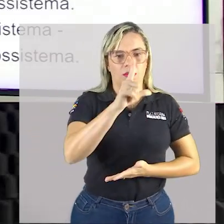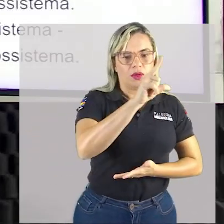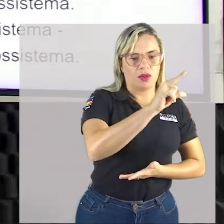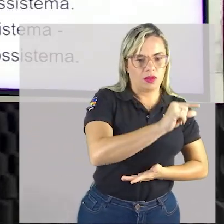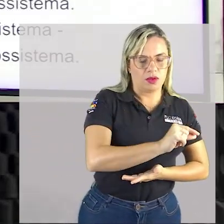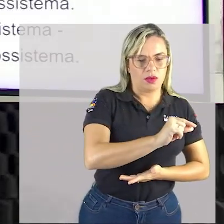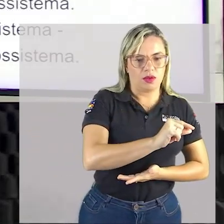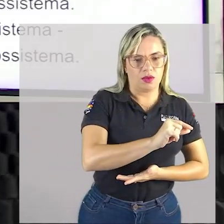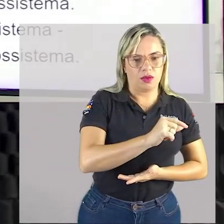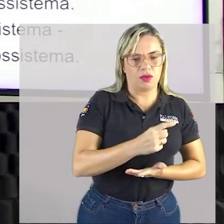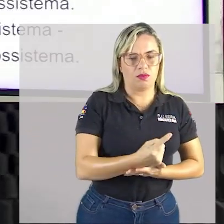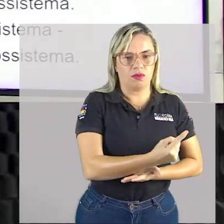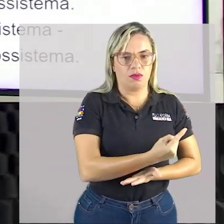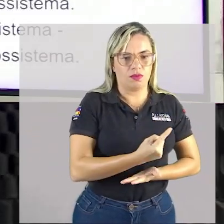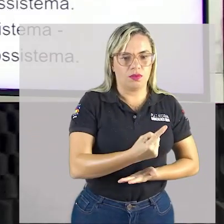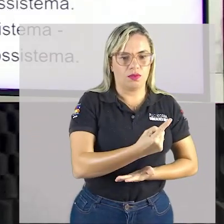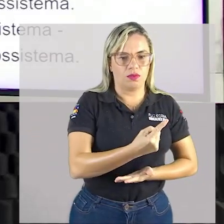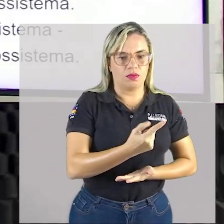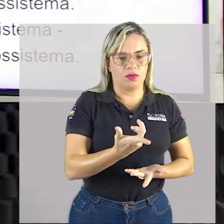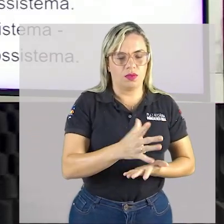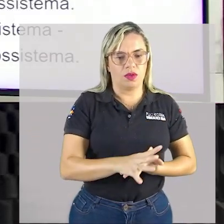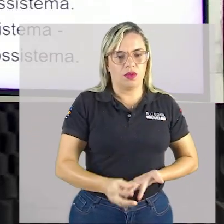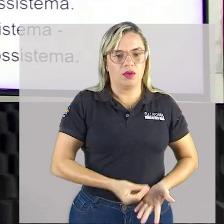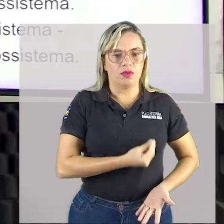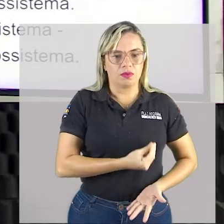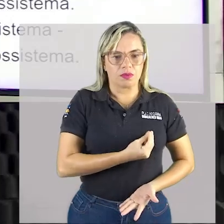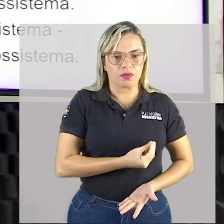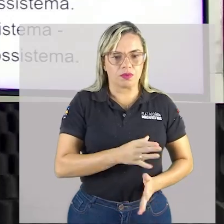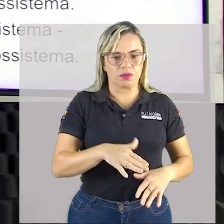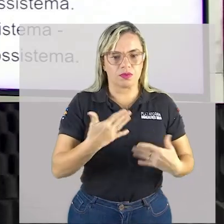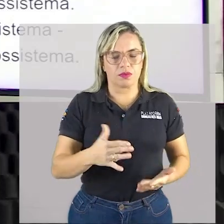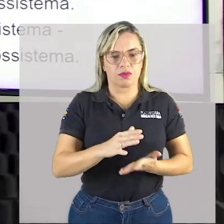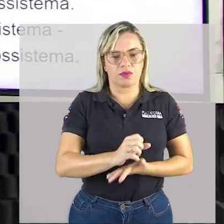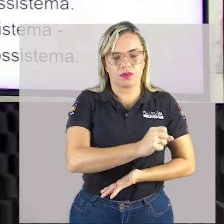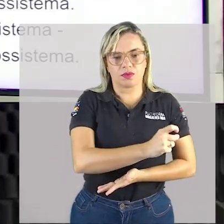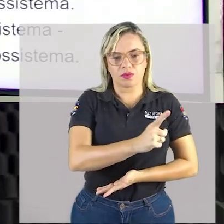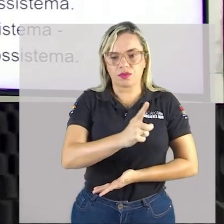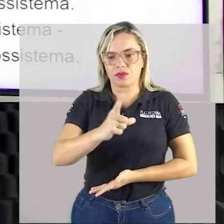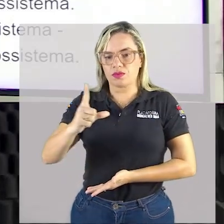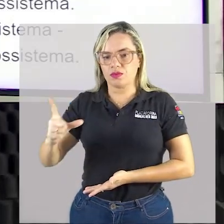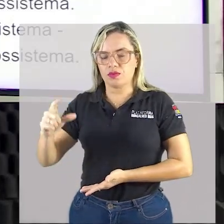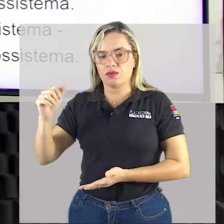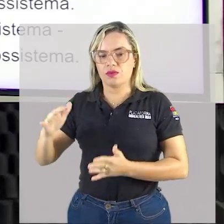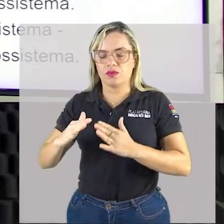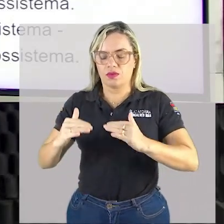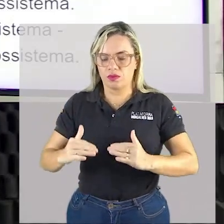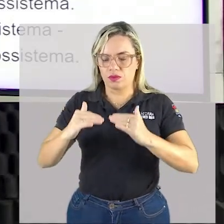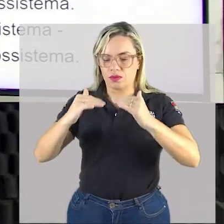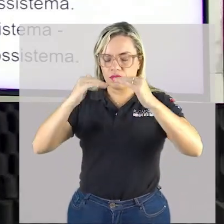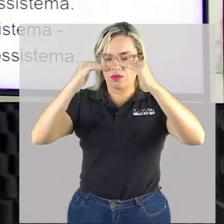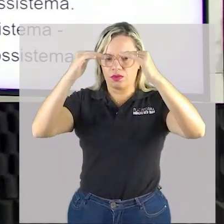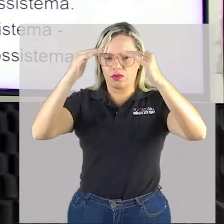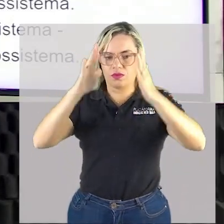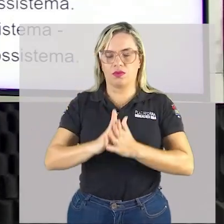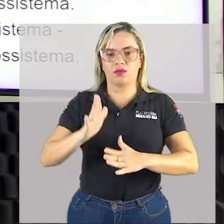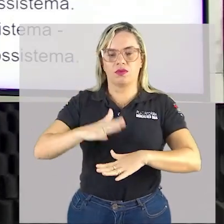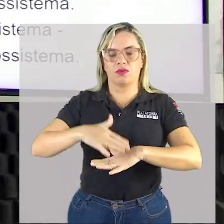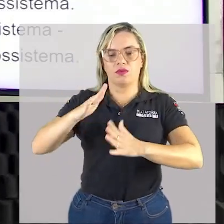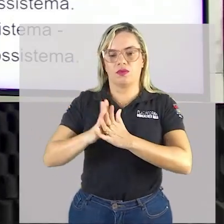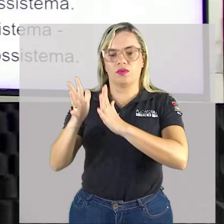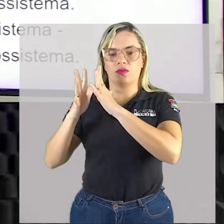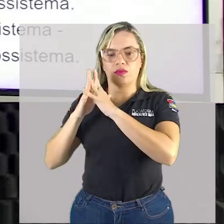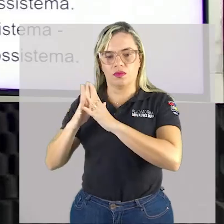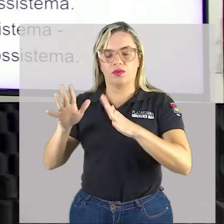menor, né, da unidade da vida e cresci para uma coisa mais complexa,